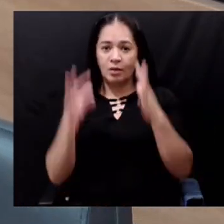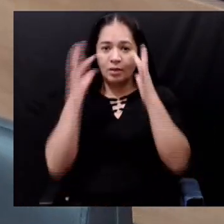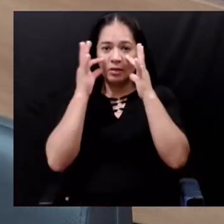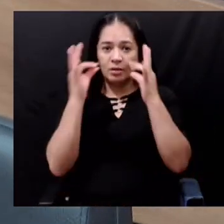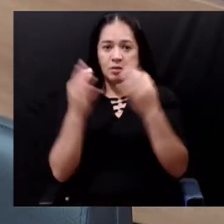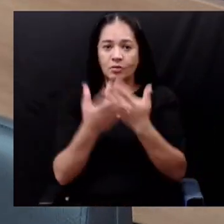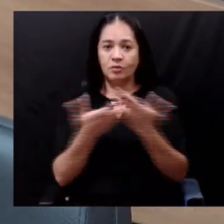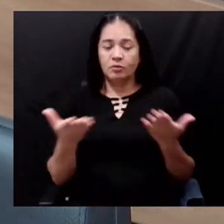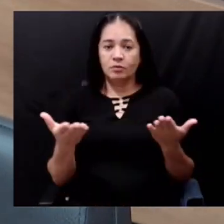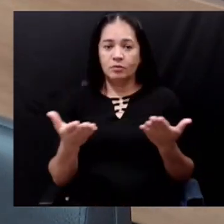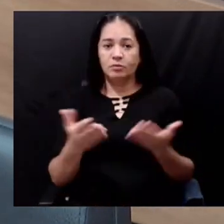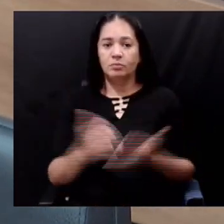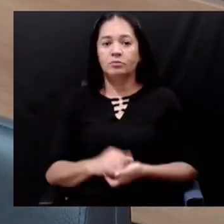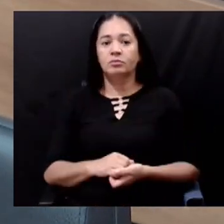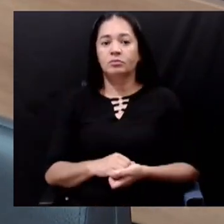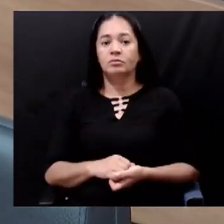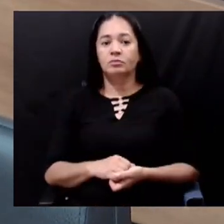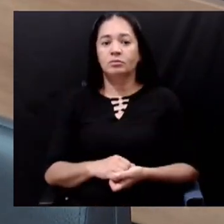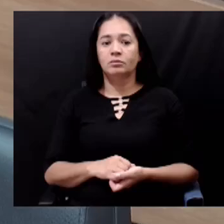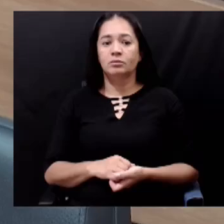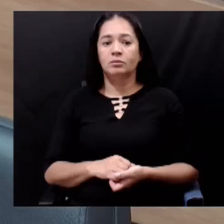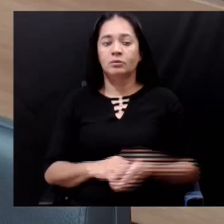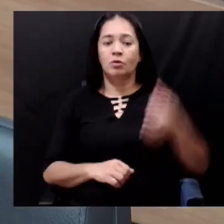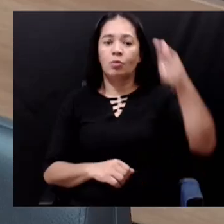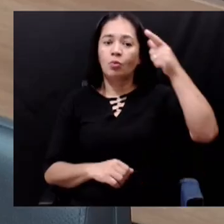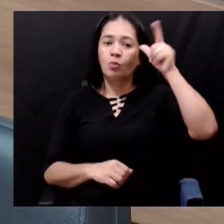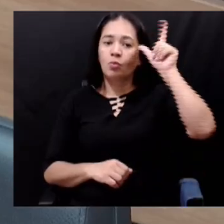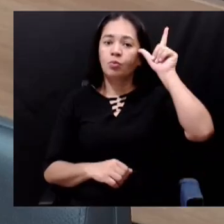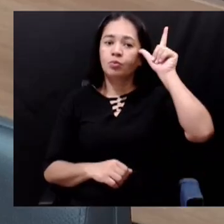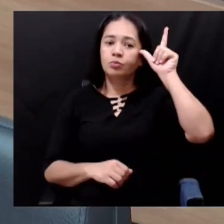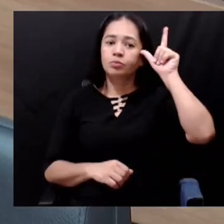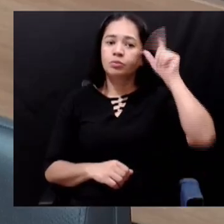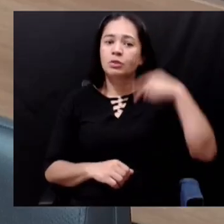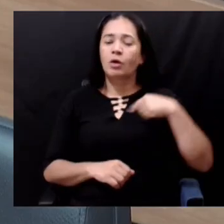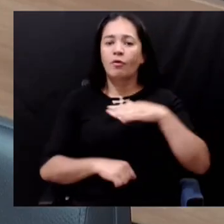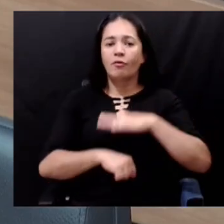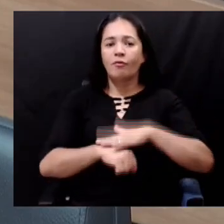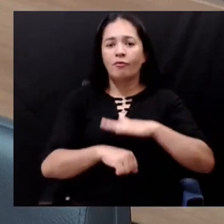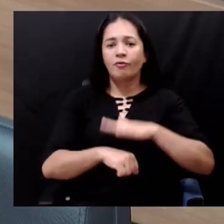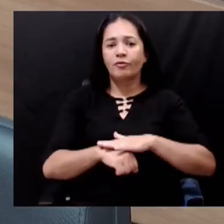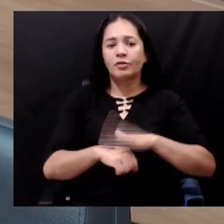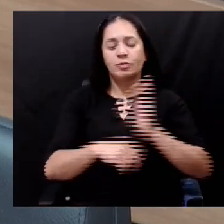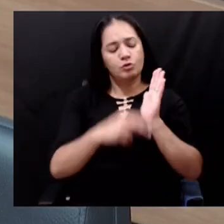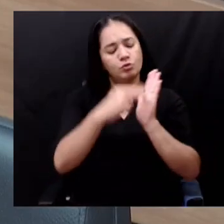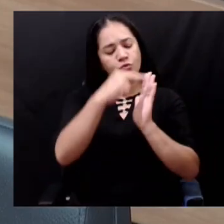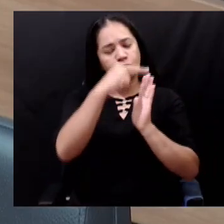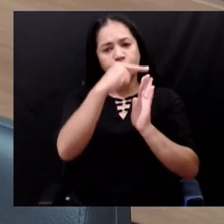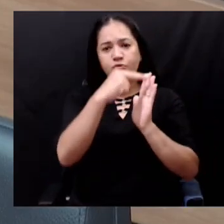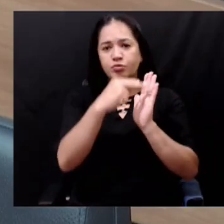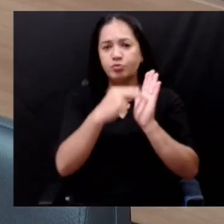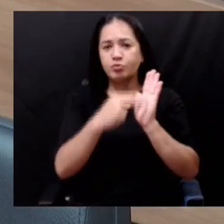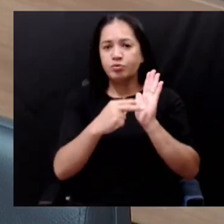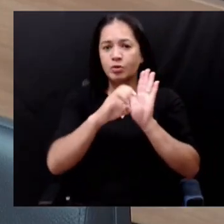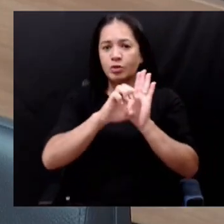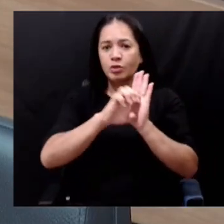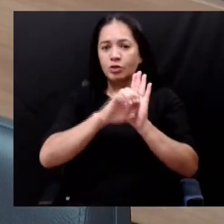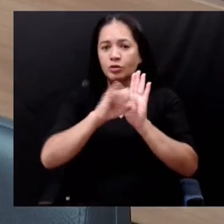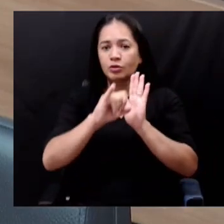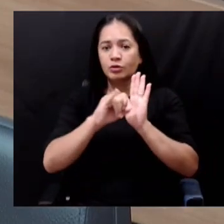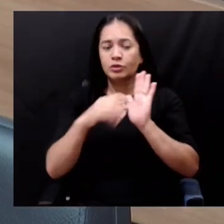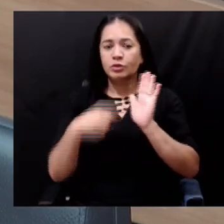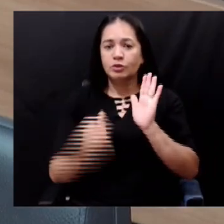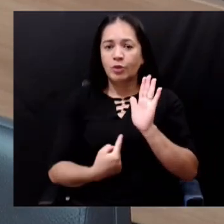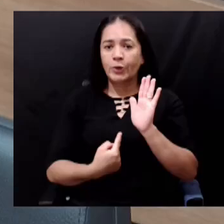Bom, ontem fiz uma leitura detida do edital e aí eu tive